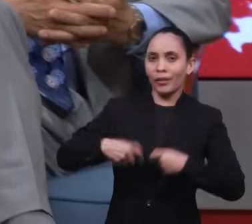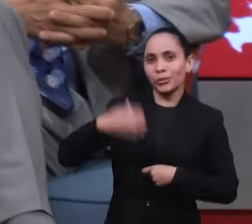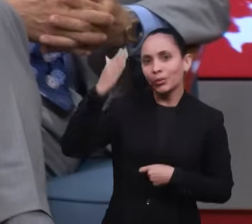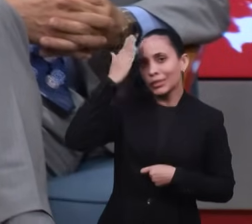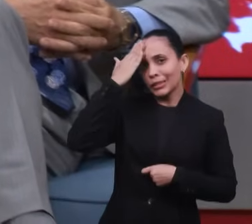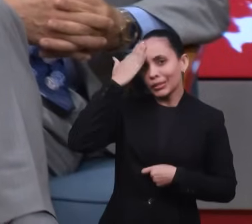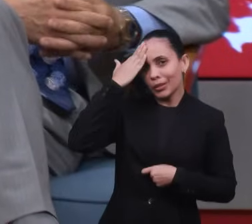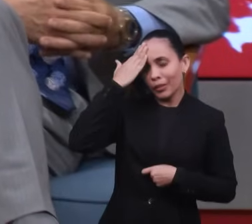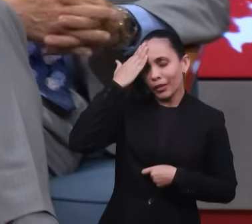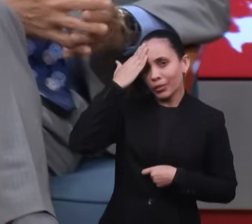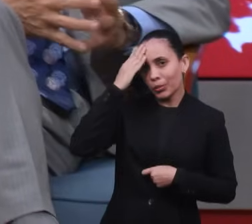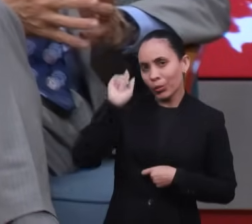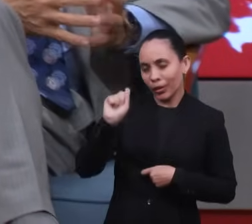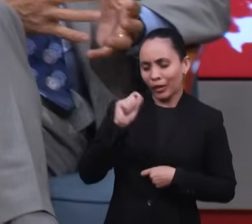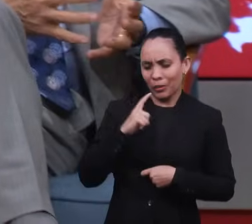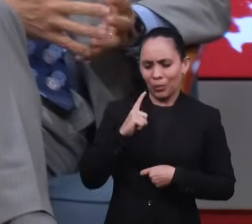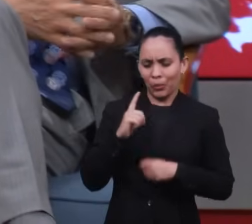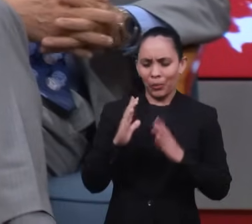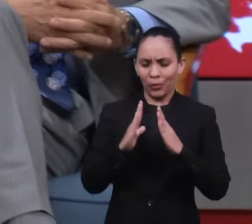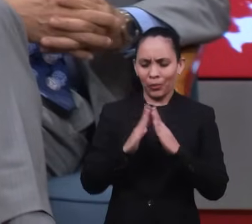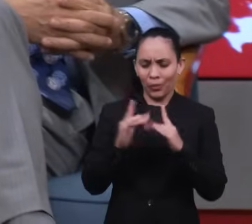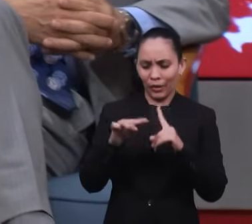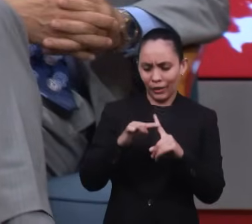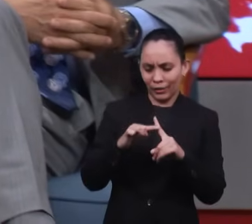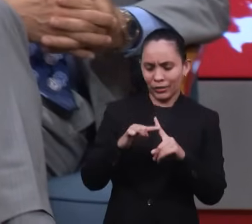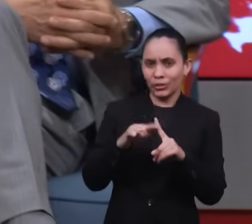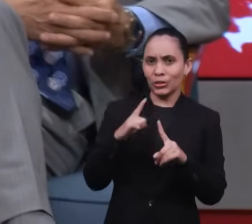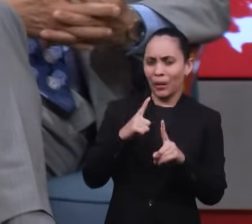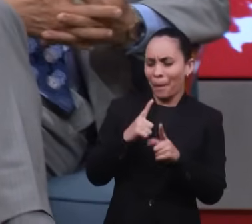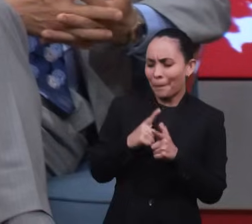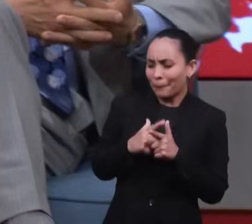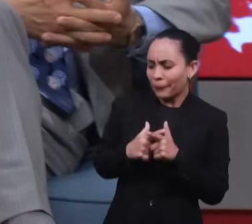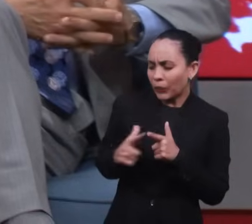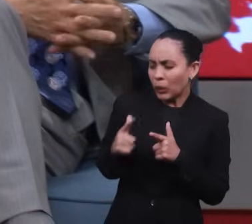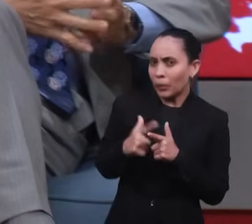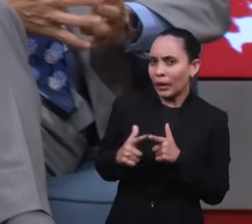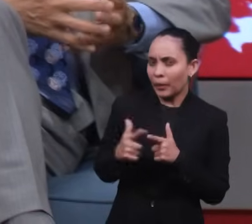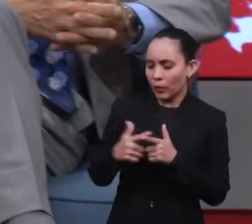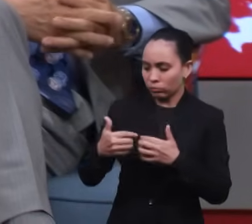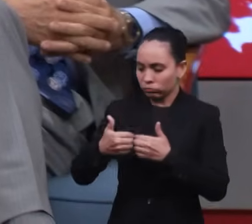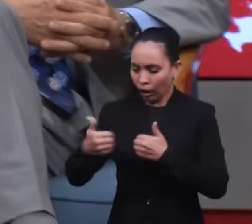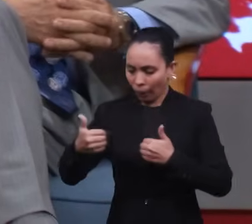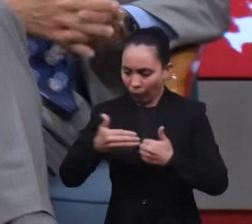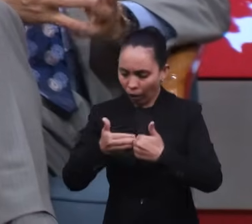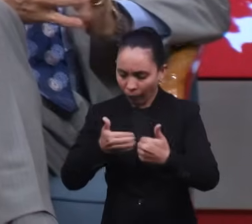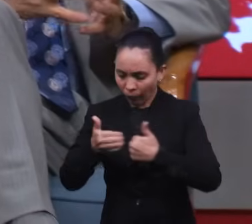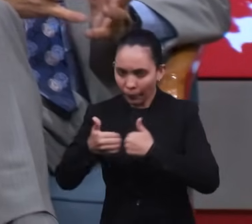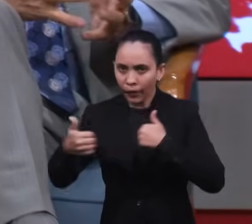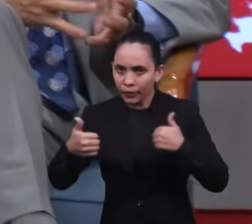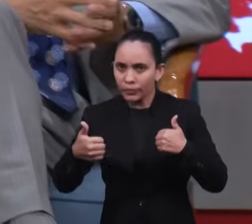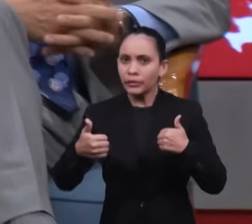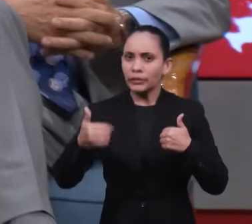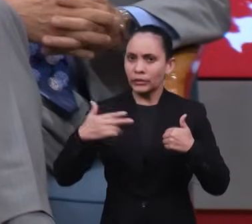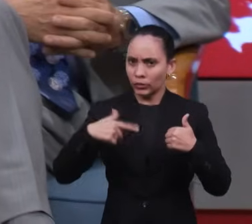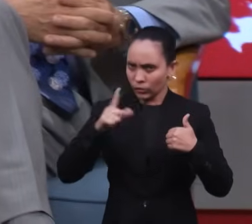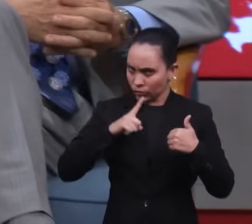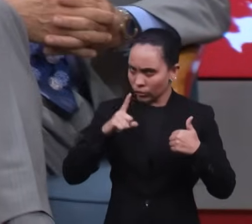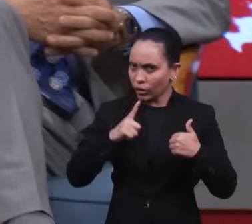do entendimento da igreja, porque era uma igreja que tinha muitos problemas, principalmente problemas assim de